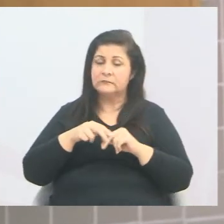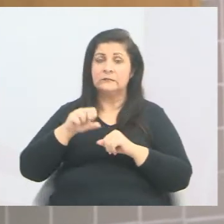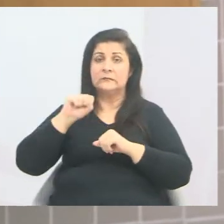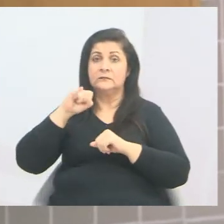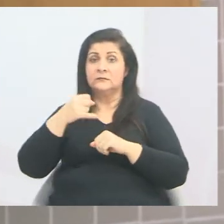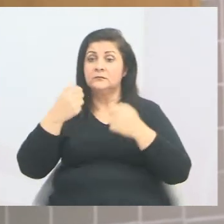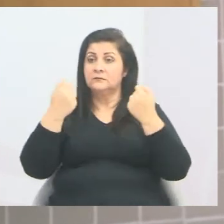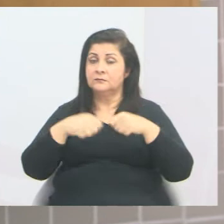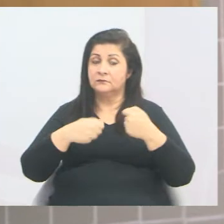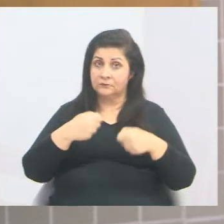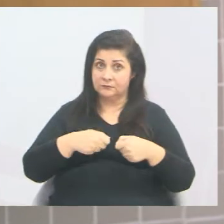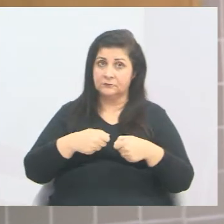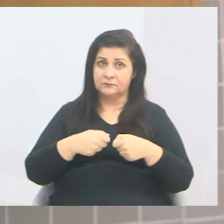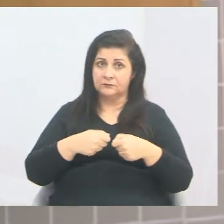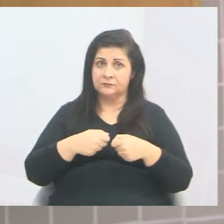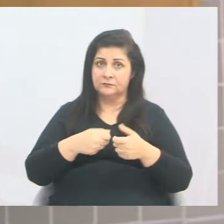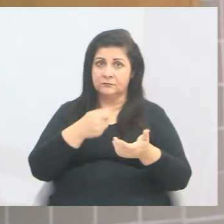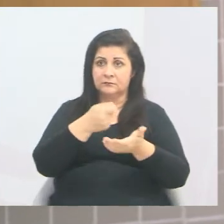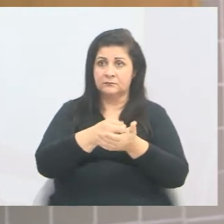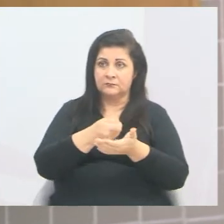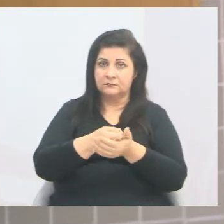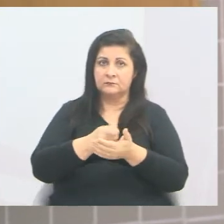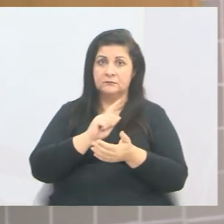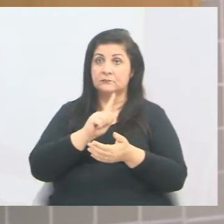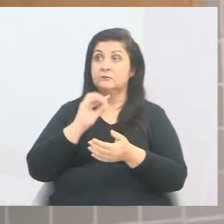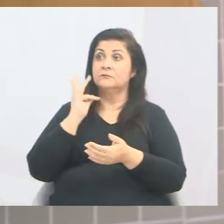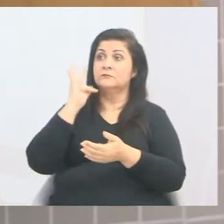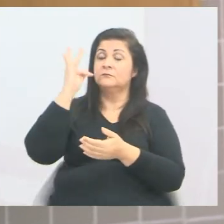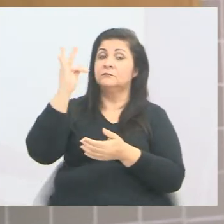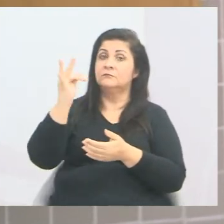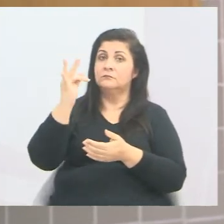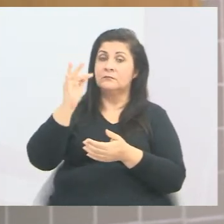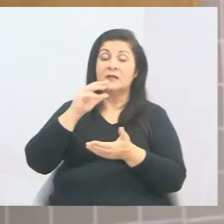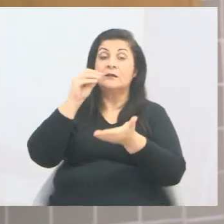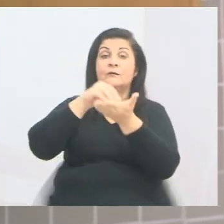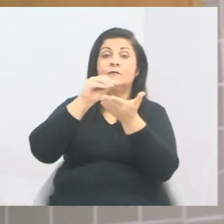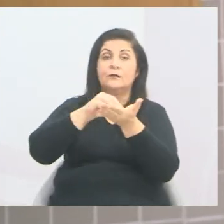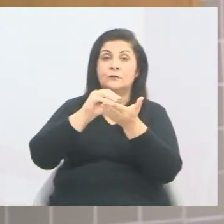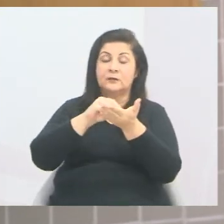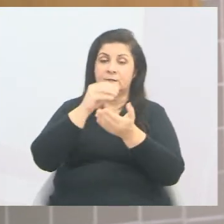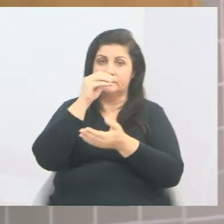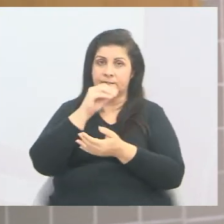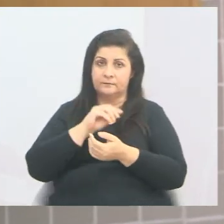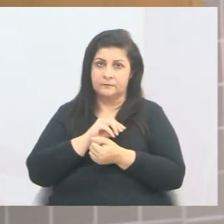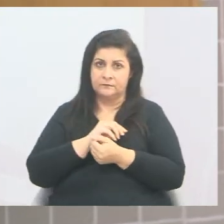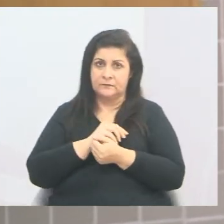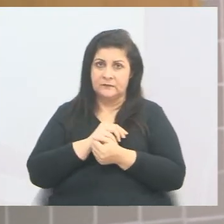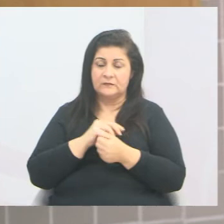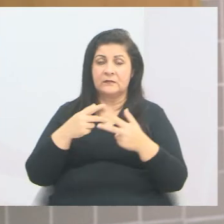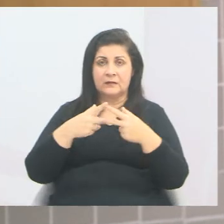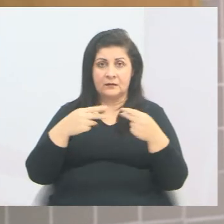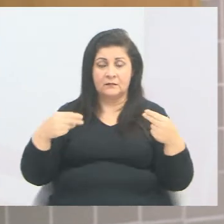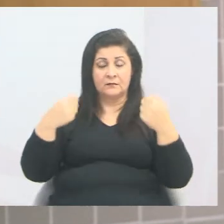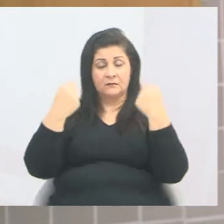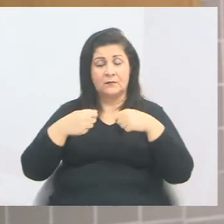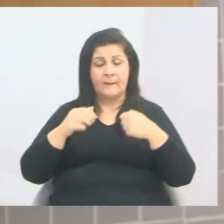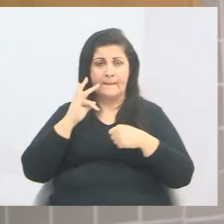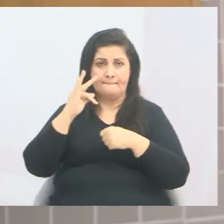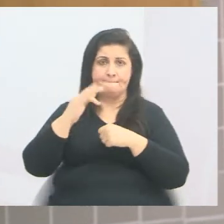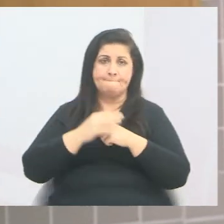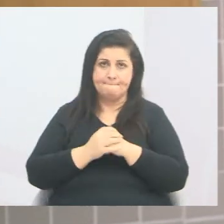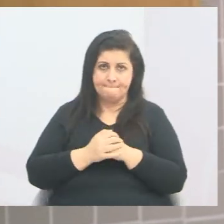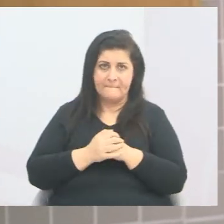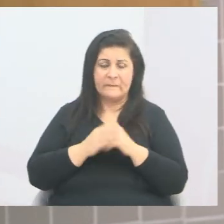você possa ter, não falta lá na frente, mas tenha condições de suprir as necessidades que vão surgindo. E como